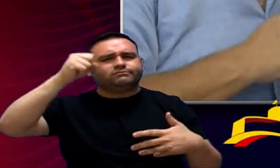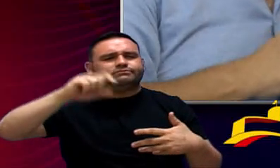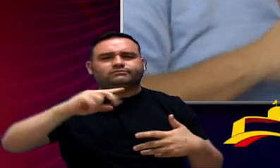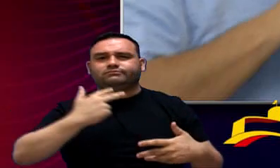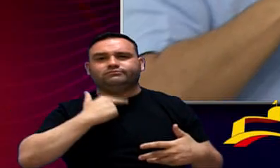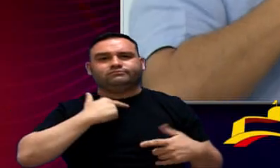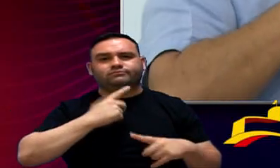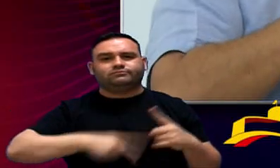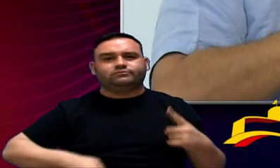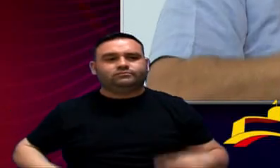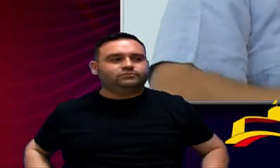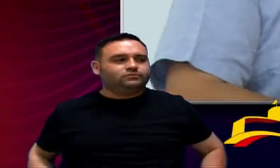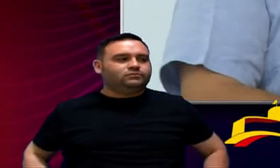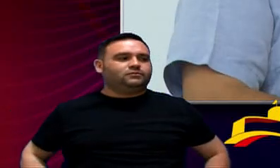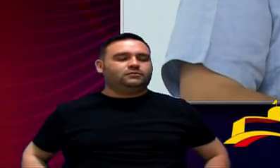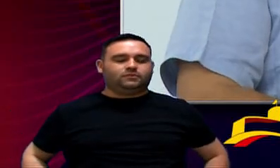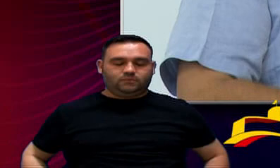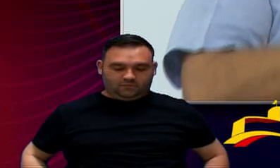danada.